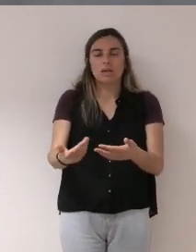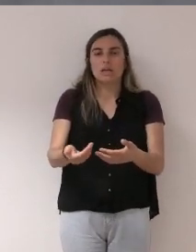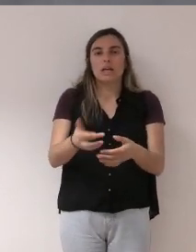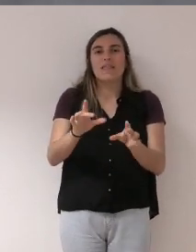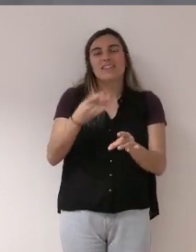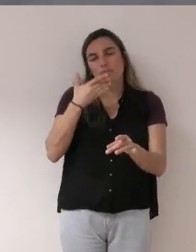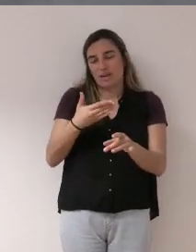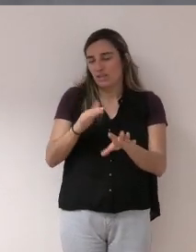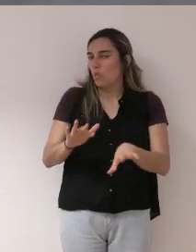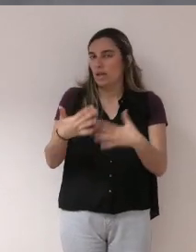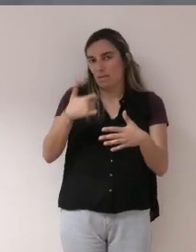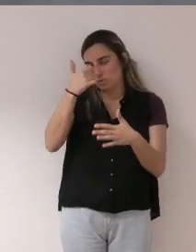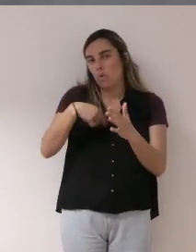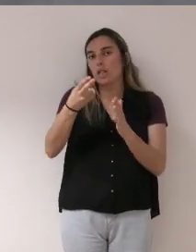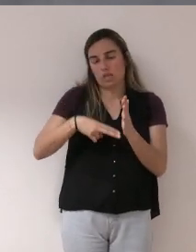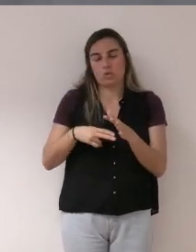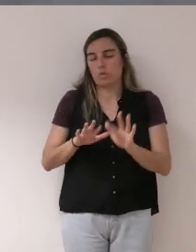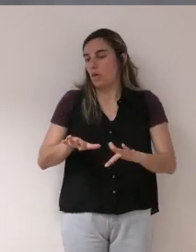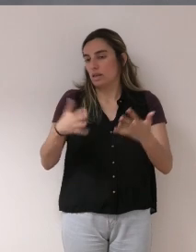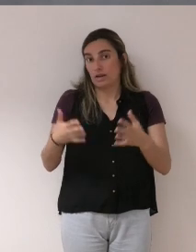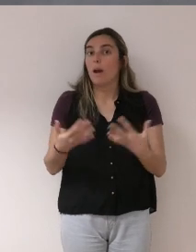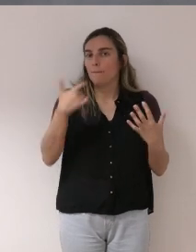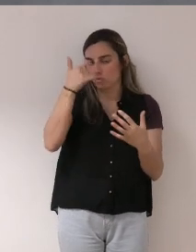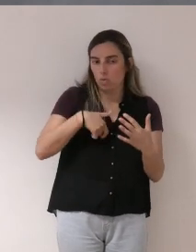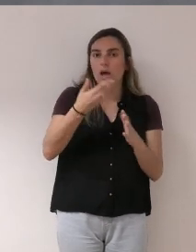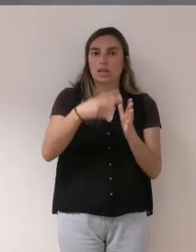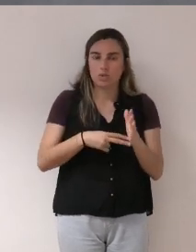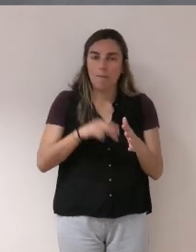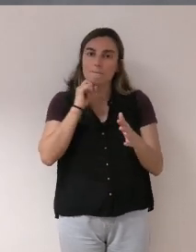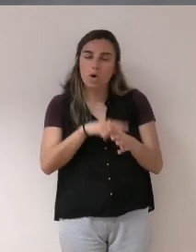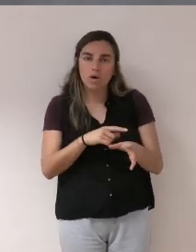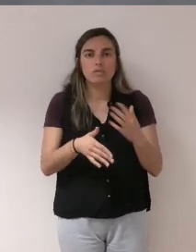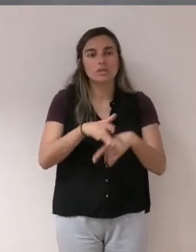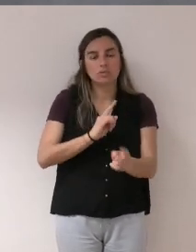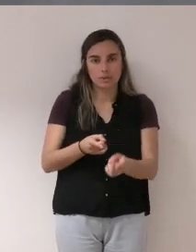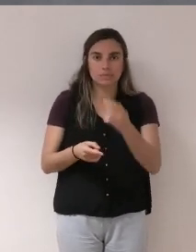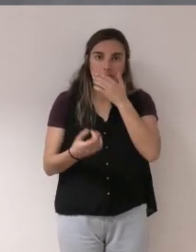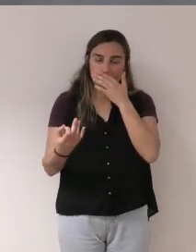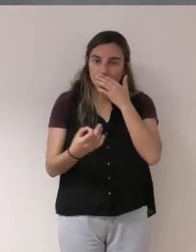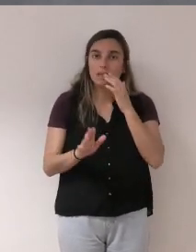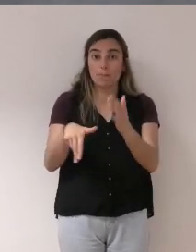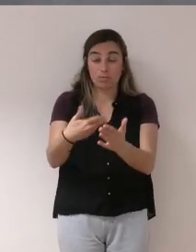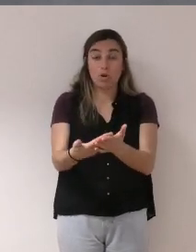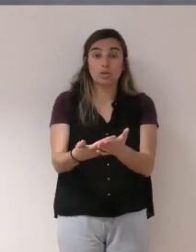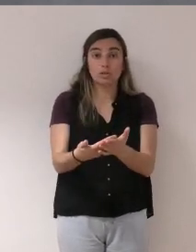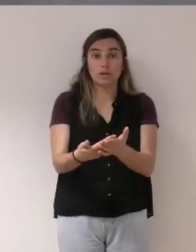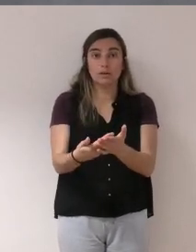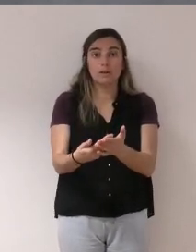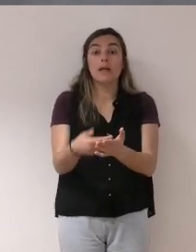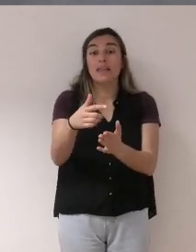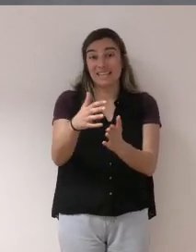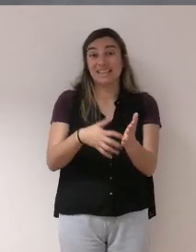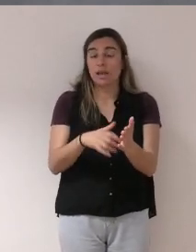de um qualquer leitor potencial. Ou seja, o que é que o leitor pode, diante daquela proposta, daquele